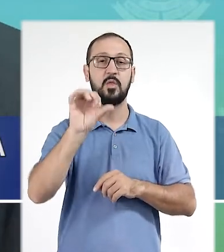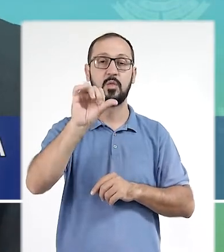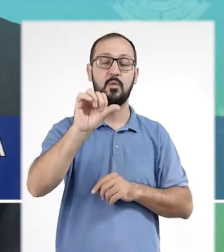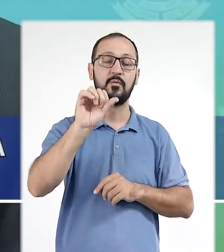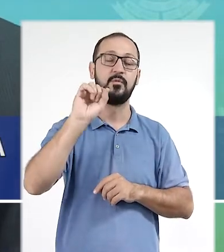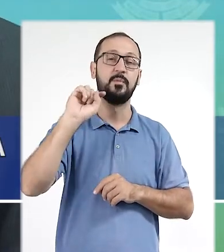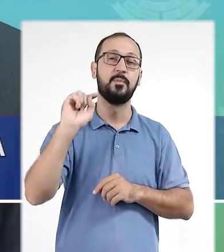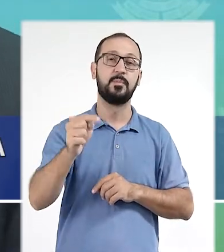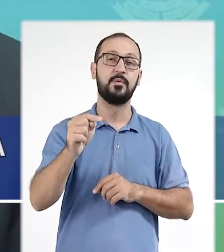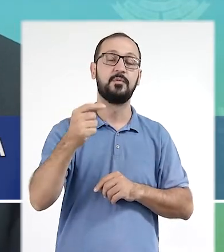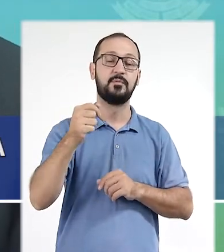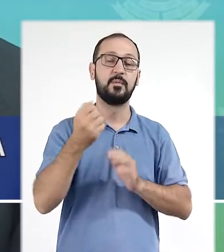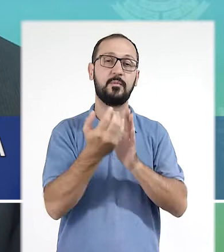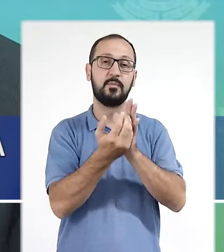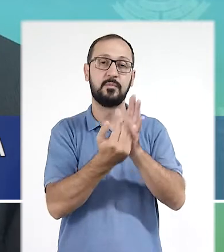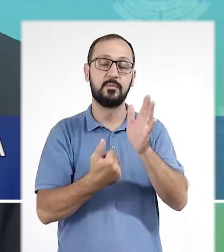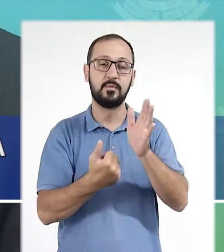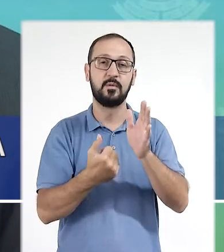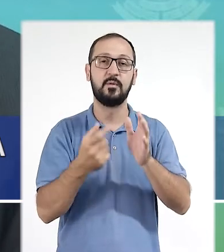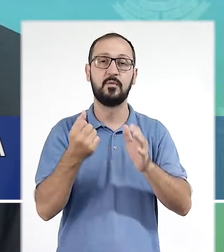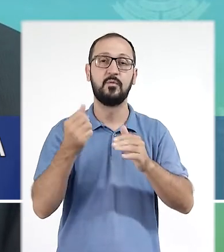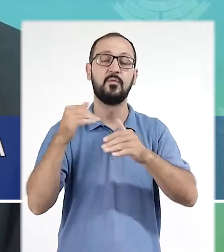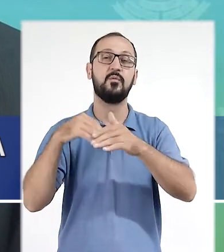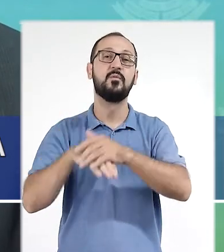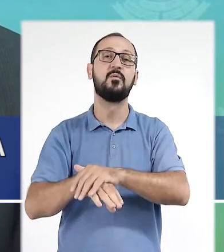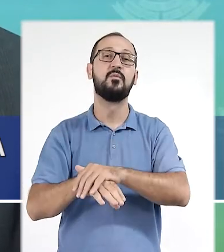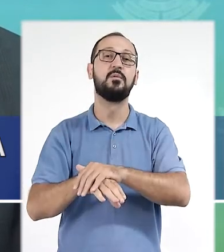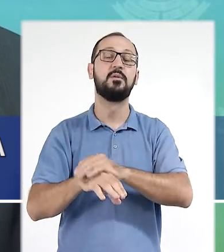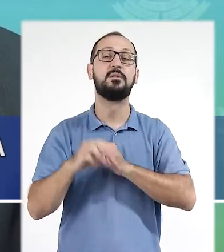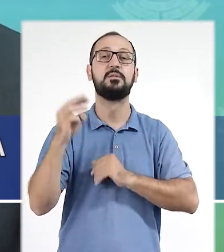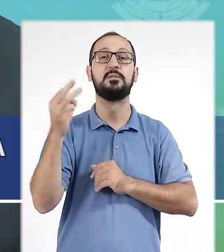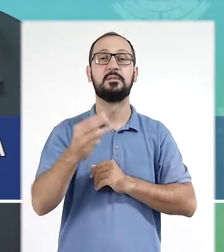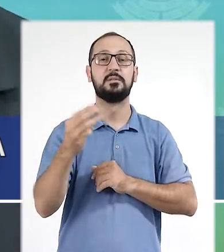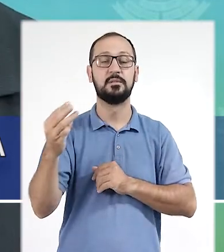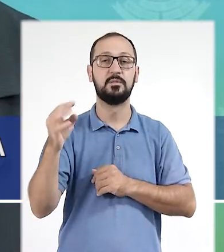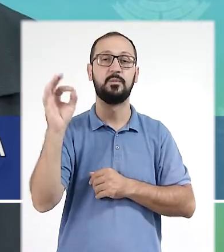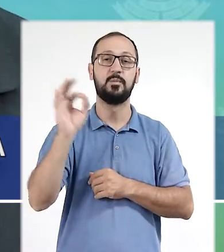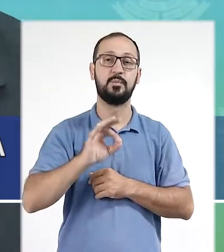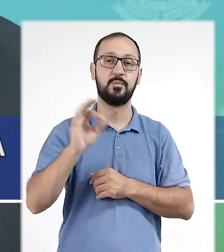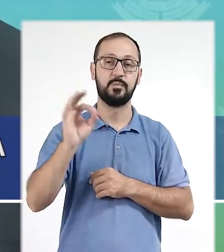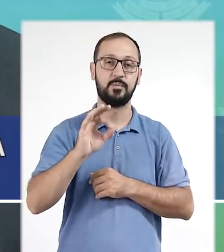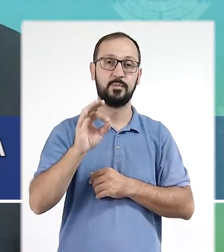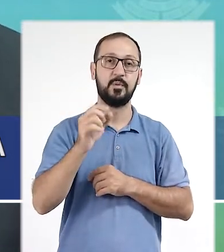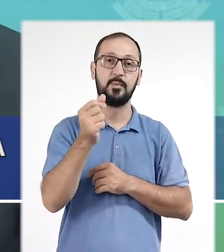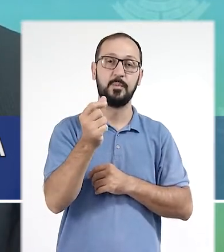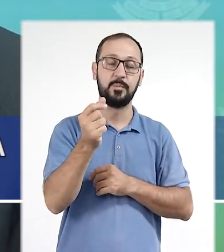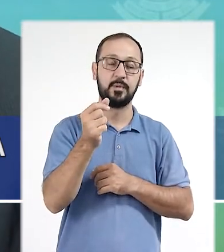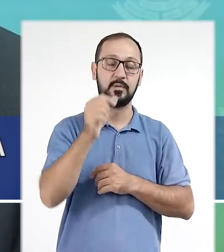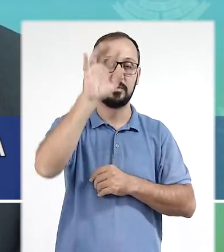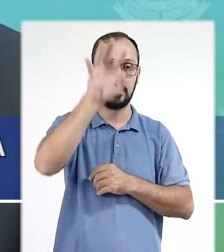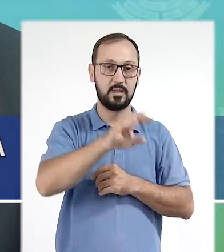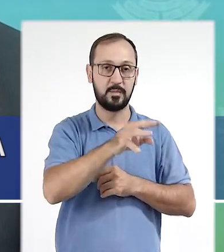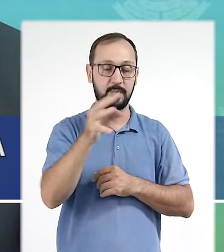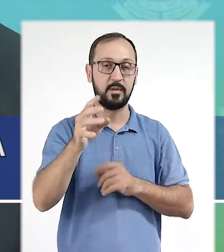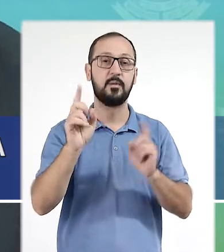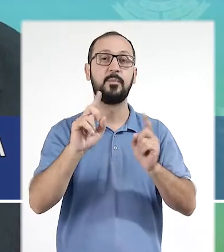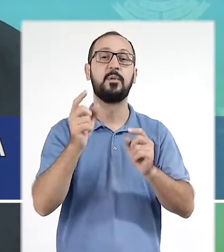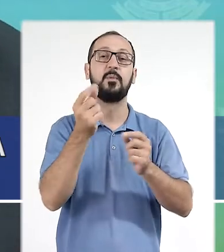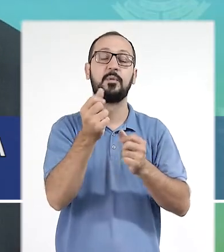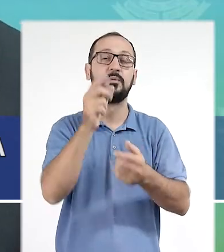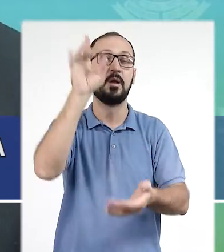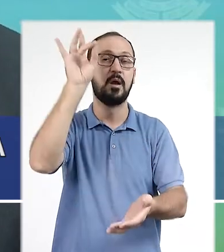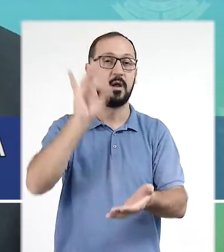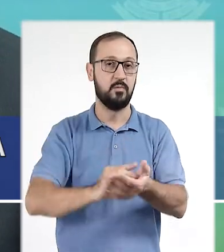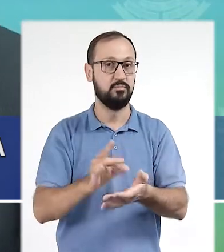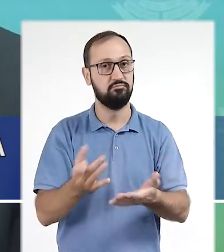é 9.000, você vai ter que recolher o fundo FUNGEC 33% sobre o valor da tabela e não